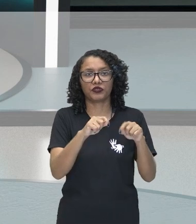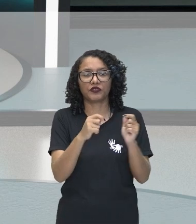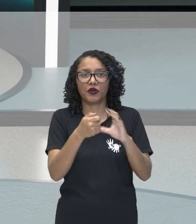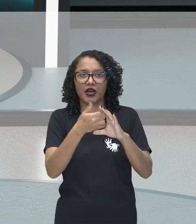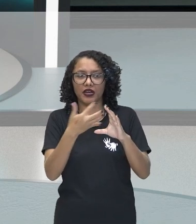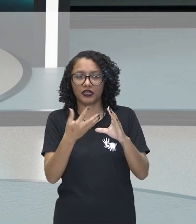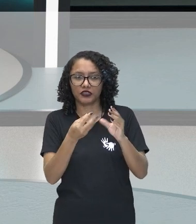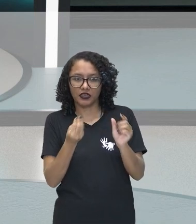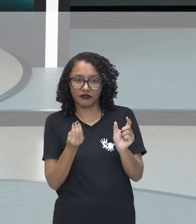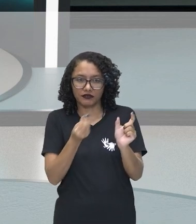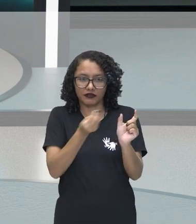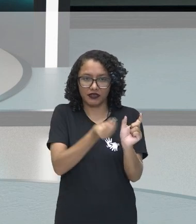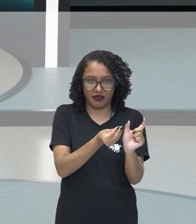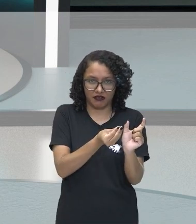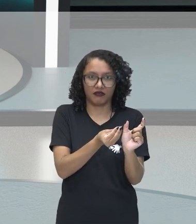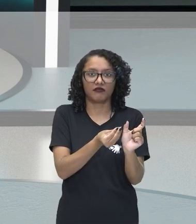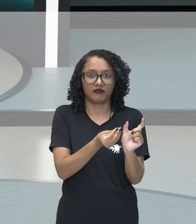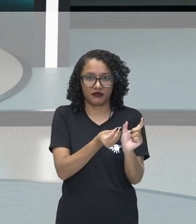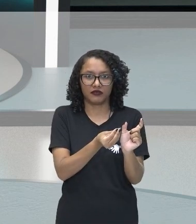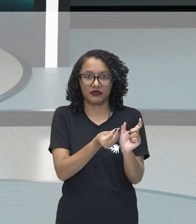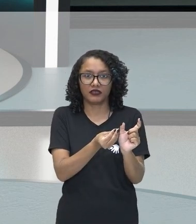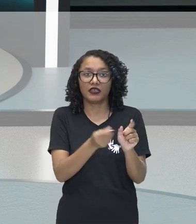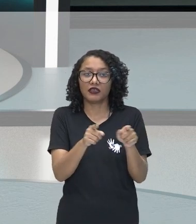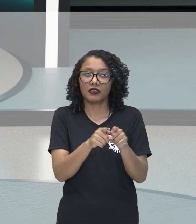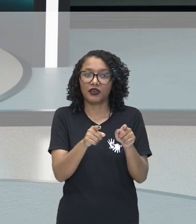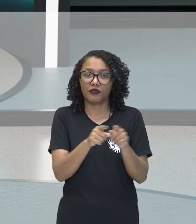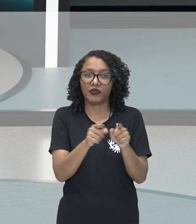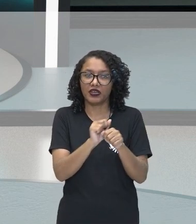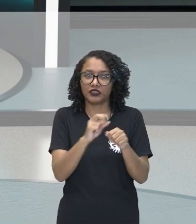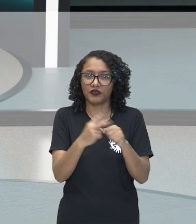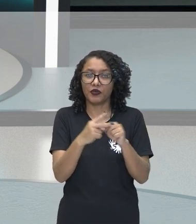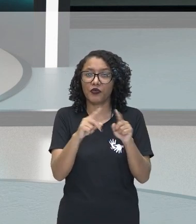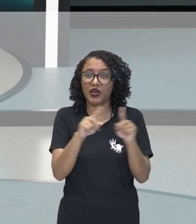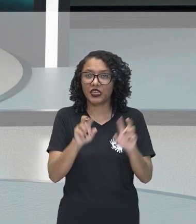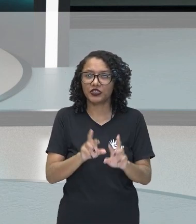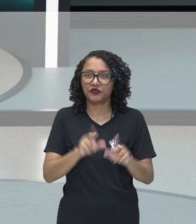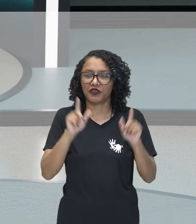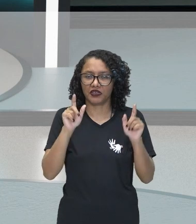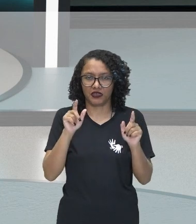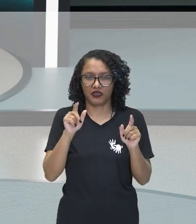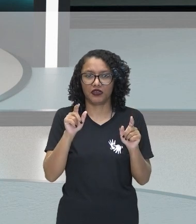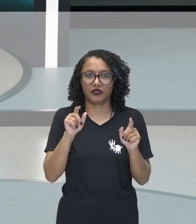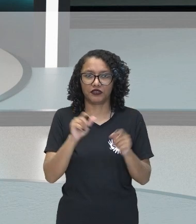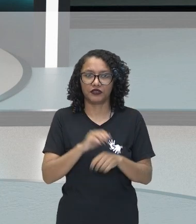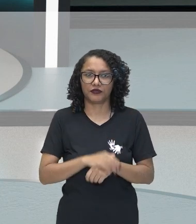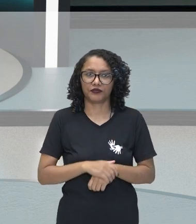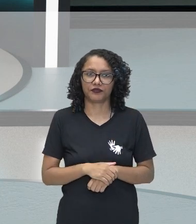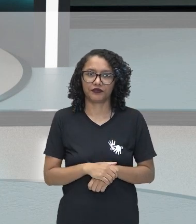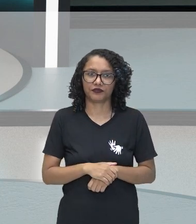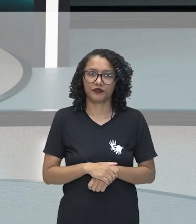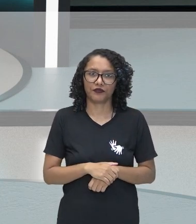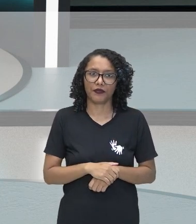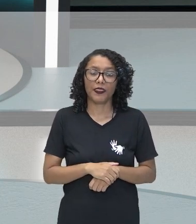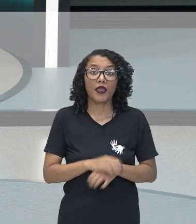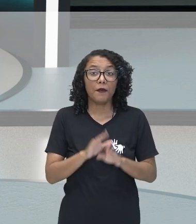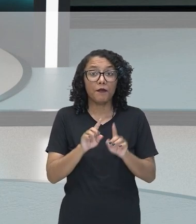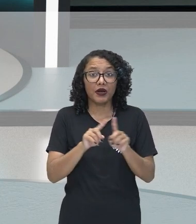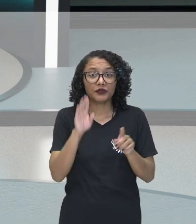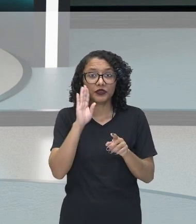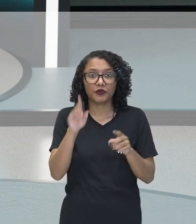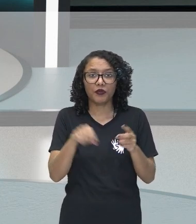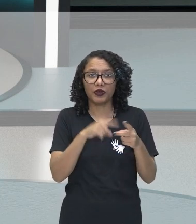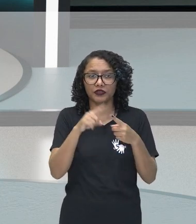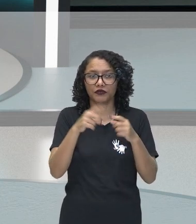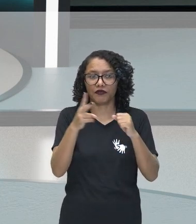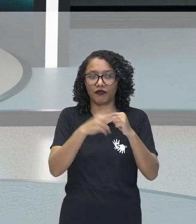Os advérbios elas também vão modificar, mas de uma outra forma e exclusivamente verbos,